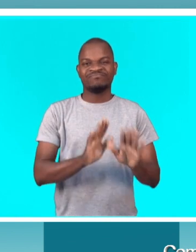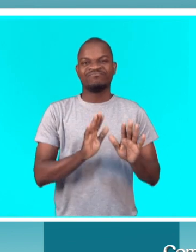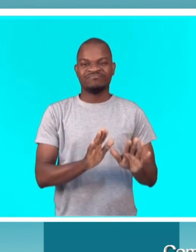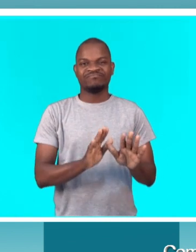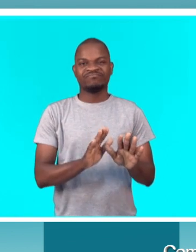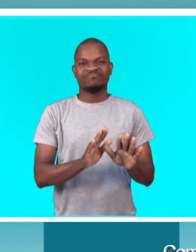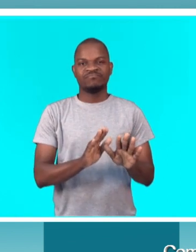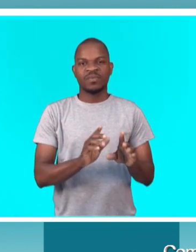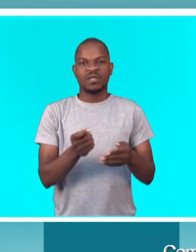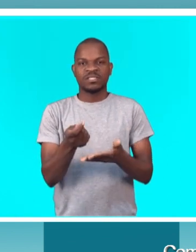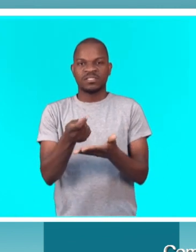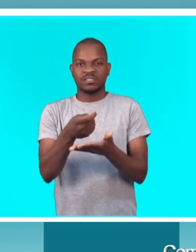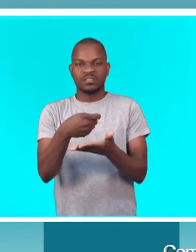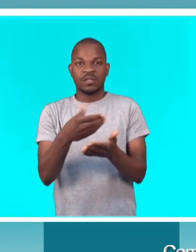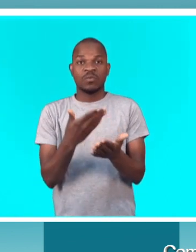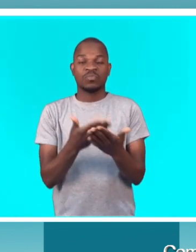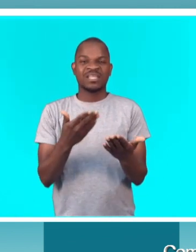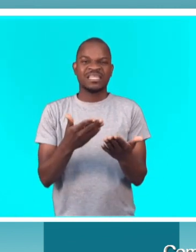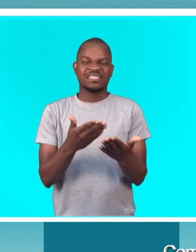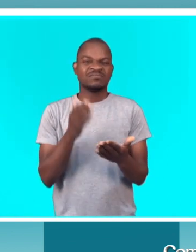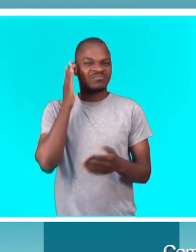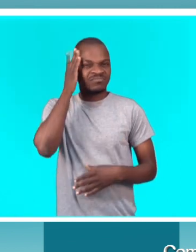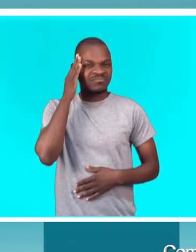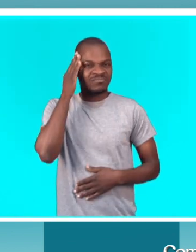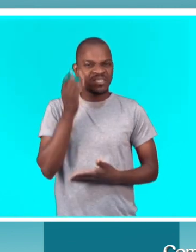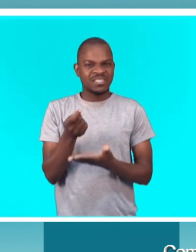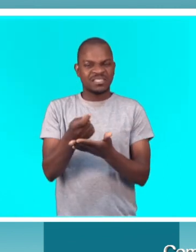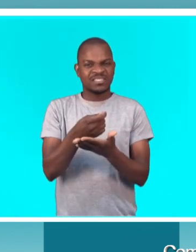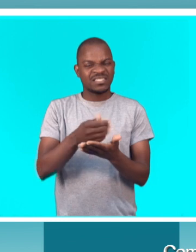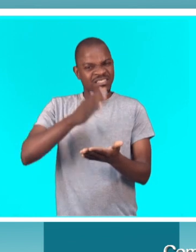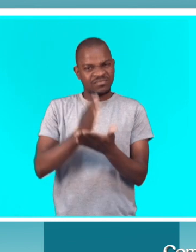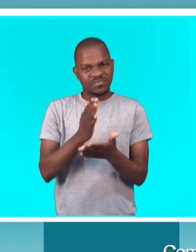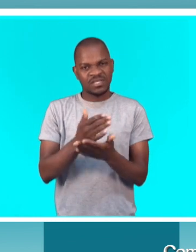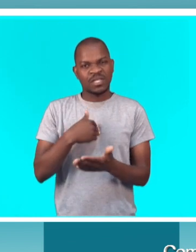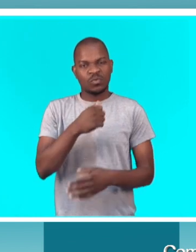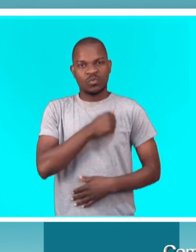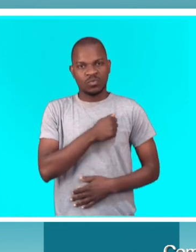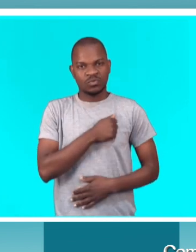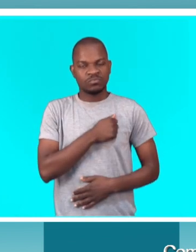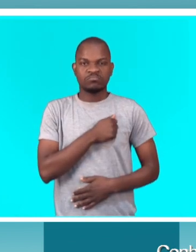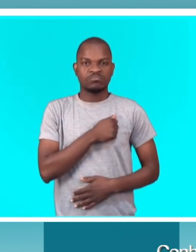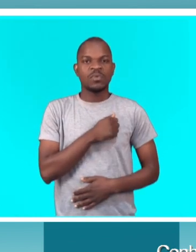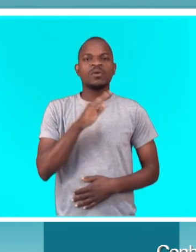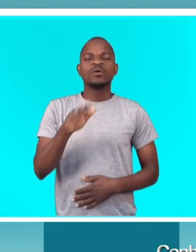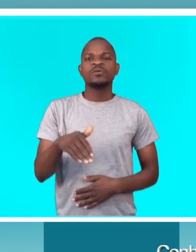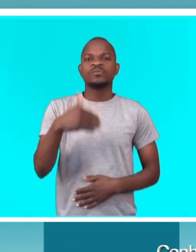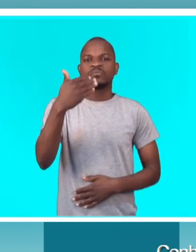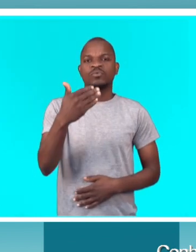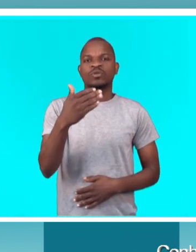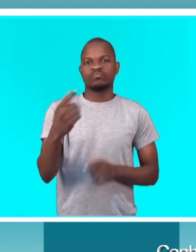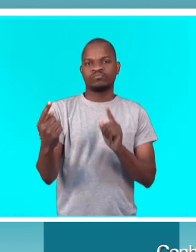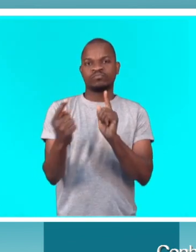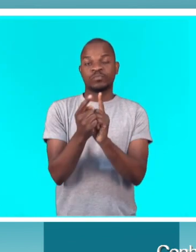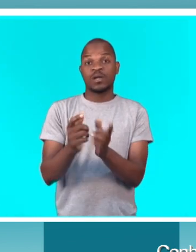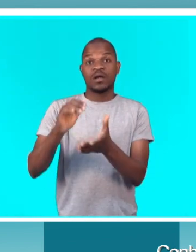acabei parando de desenhar porque não havia aquela certeza de que era aquilo que eu queira fazer. Então eu conheci um amigo,